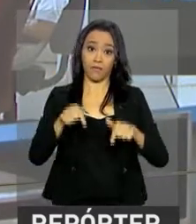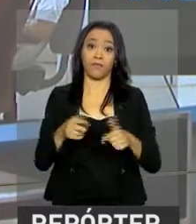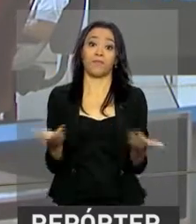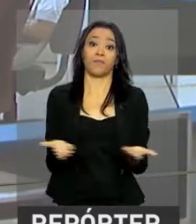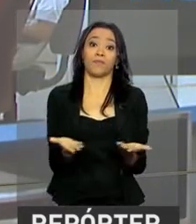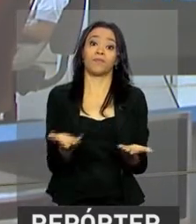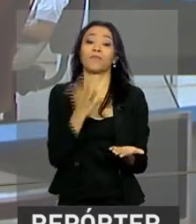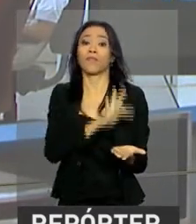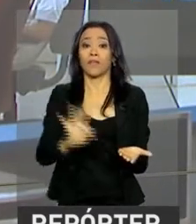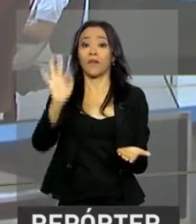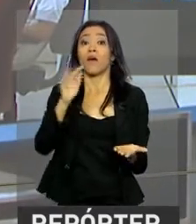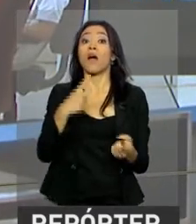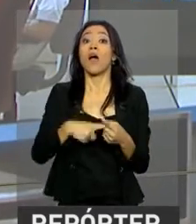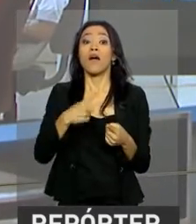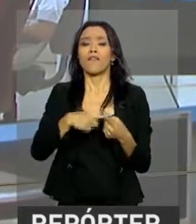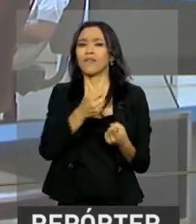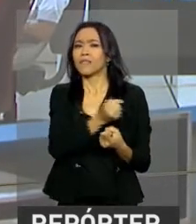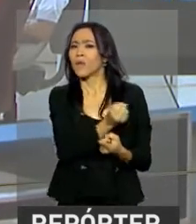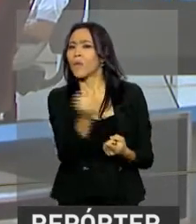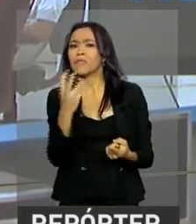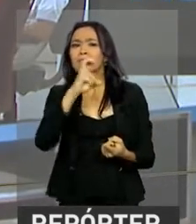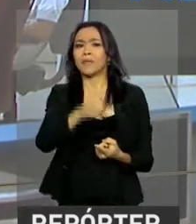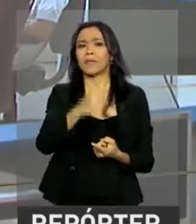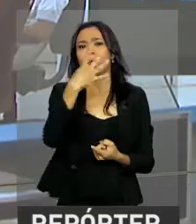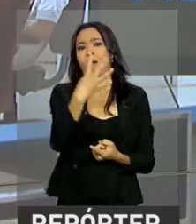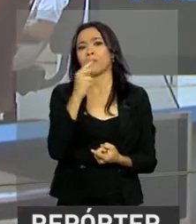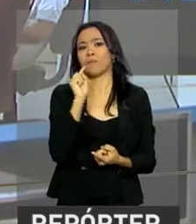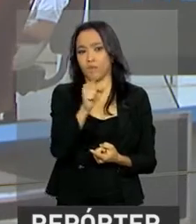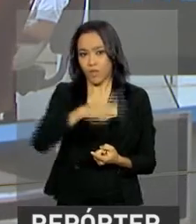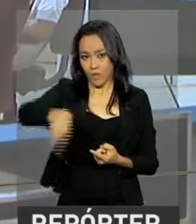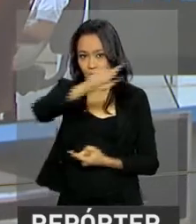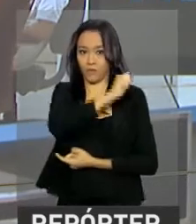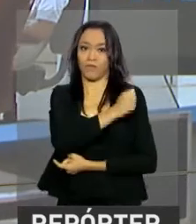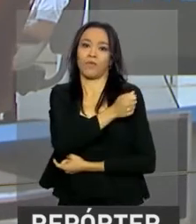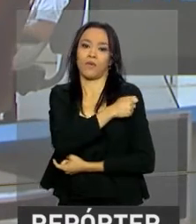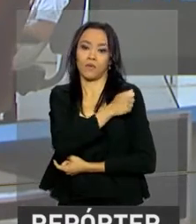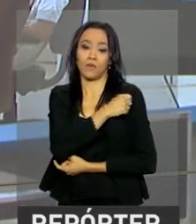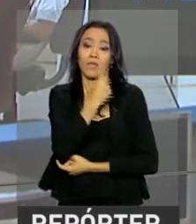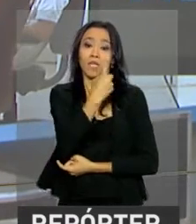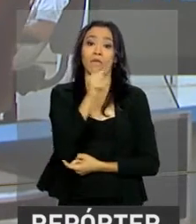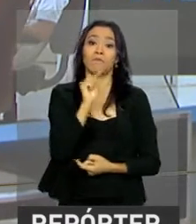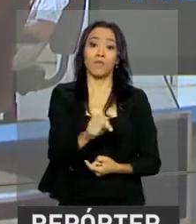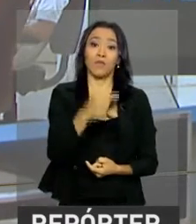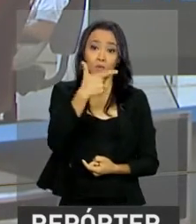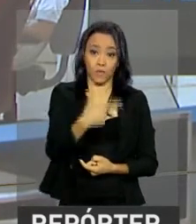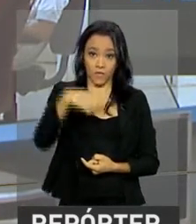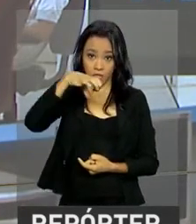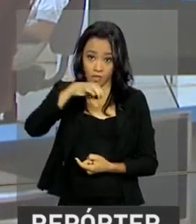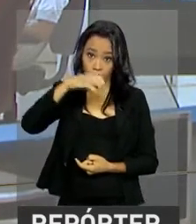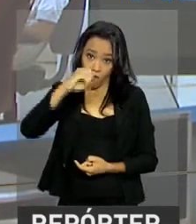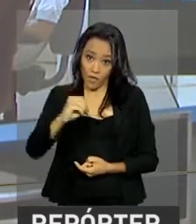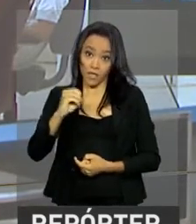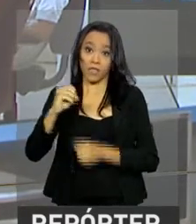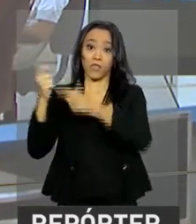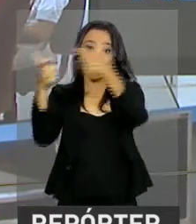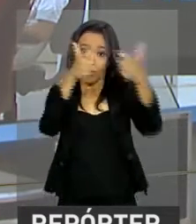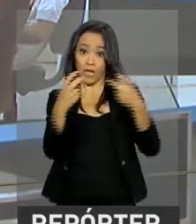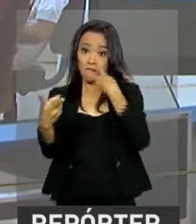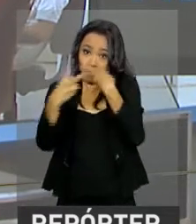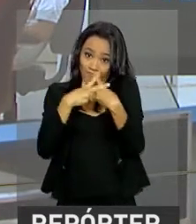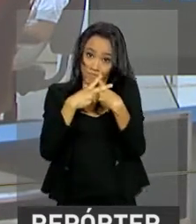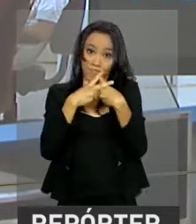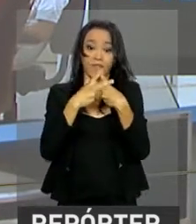A prova será aplicada para mais de 54 mil candidatos em 1.290 unidades prisionais